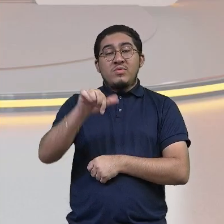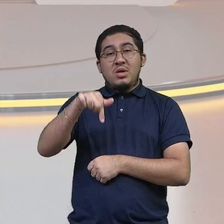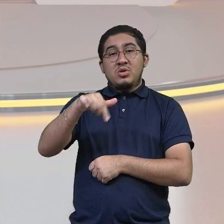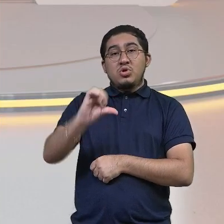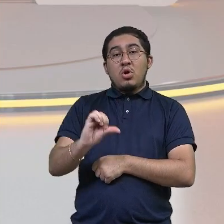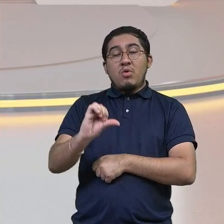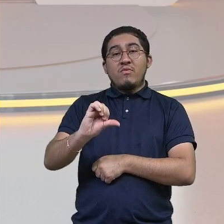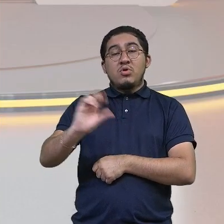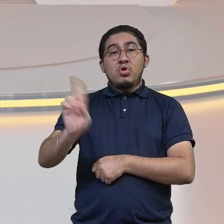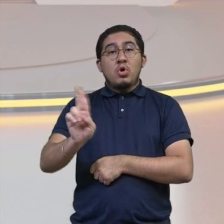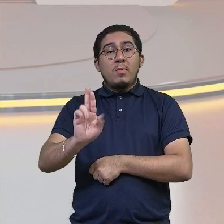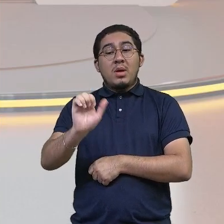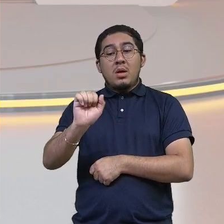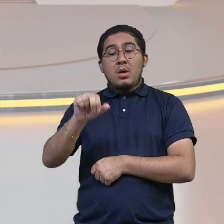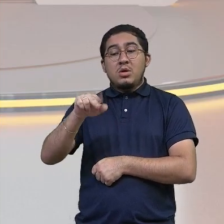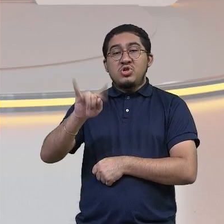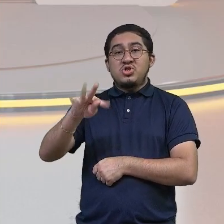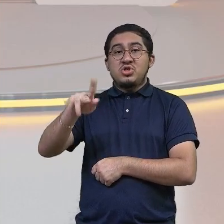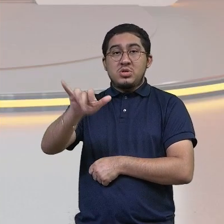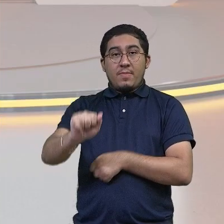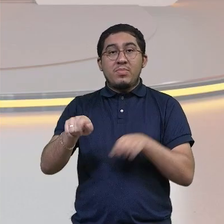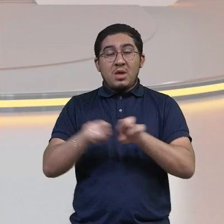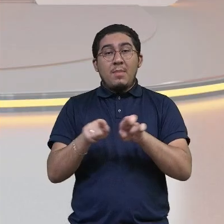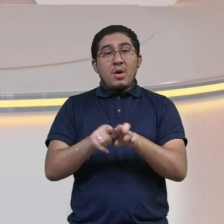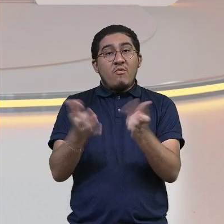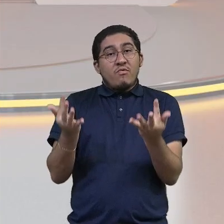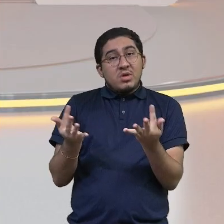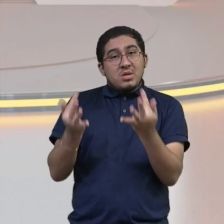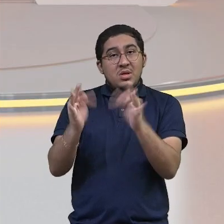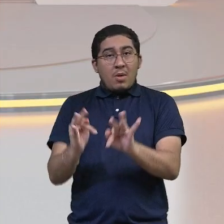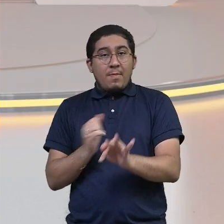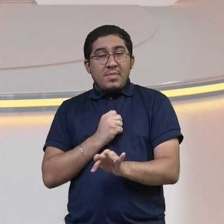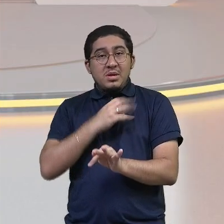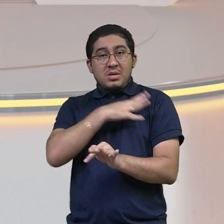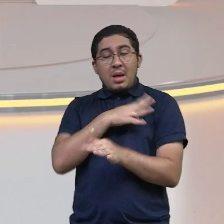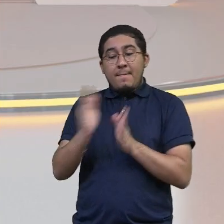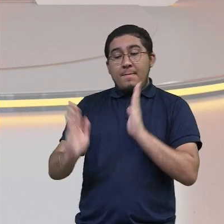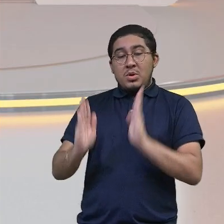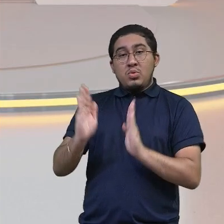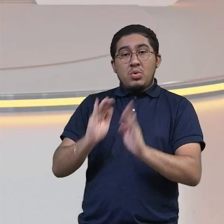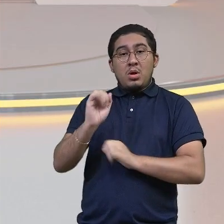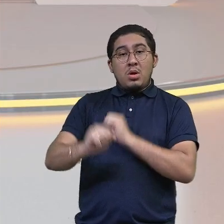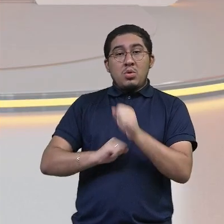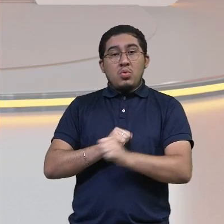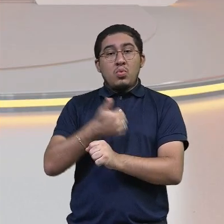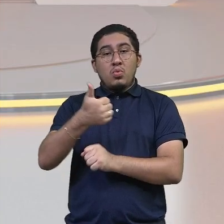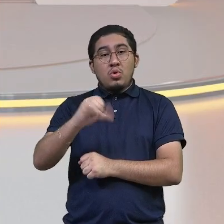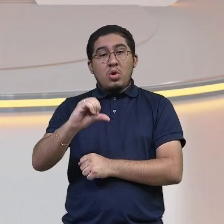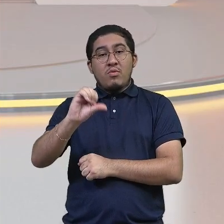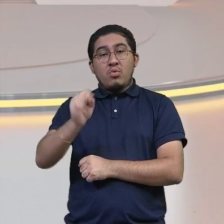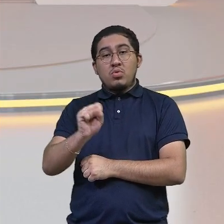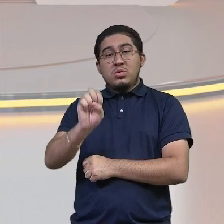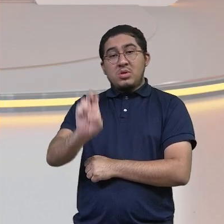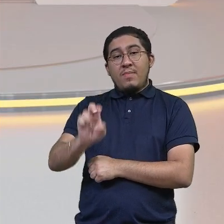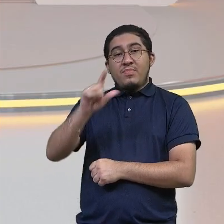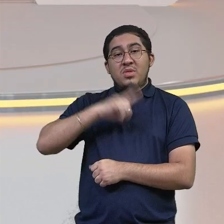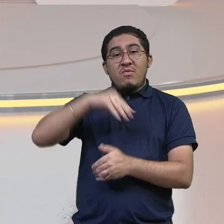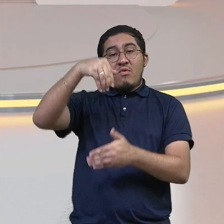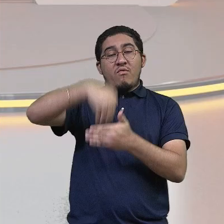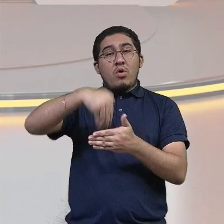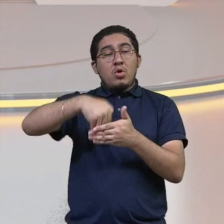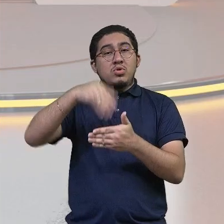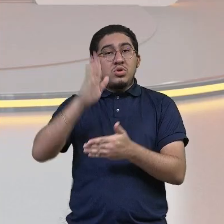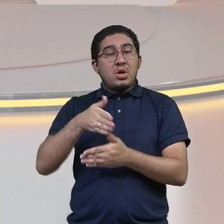e culminou com o fim do regime militar em 1985, com a eleição indireta de Tancredo